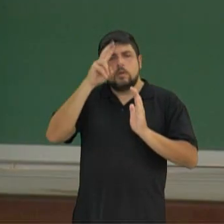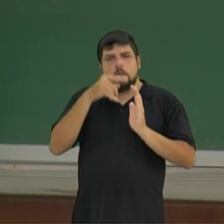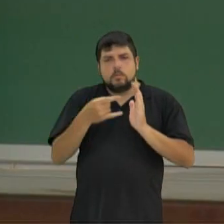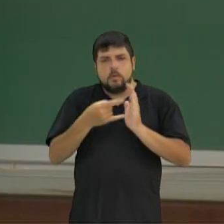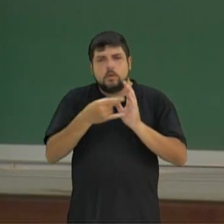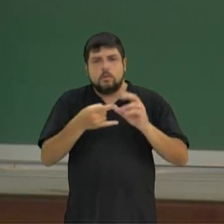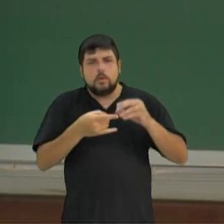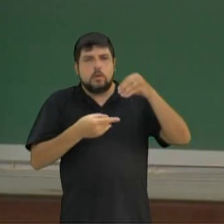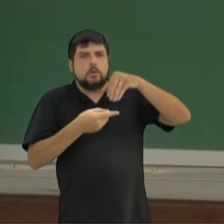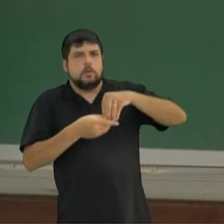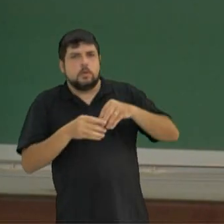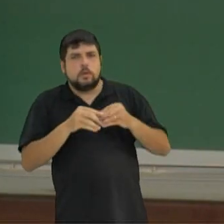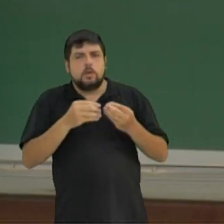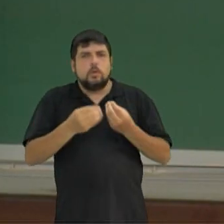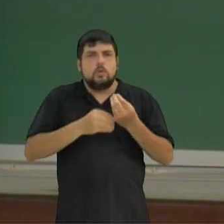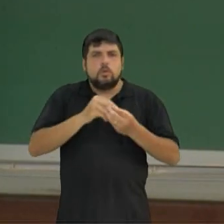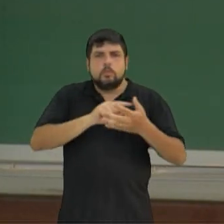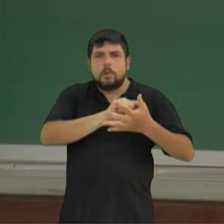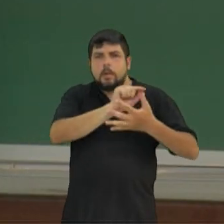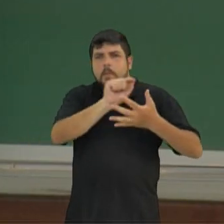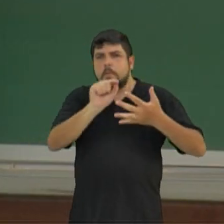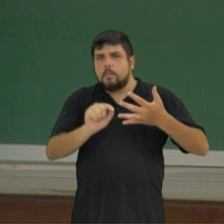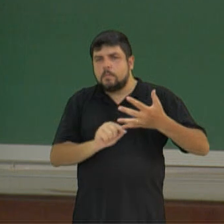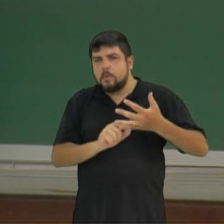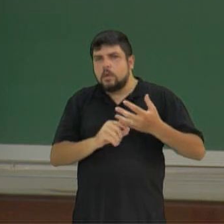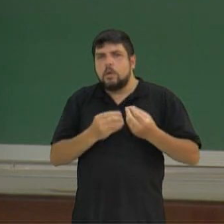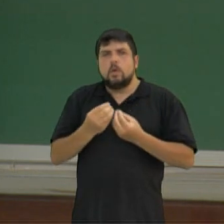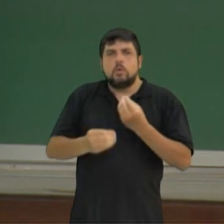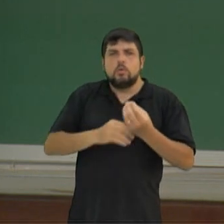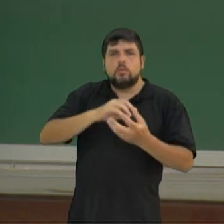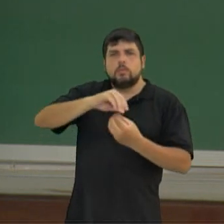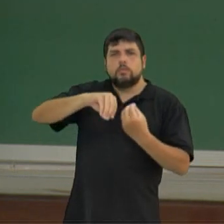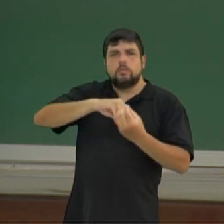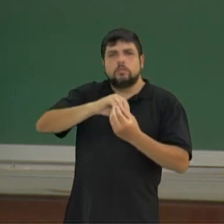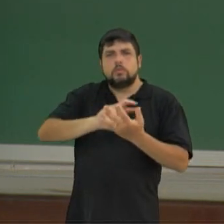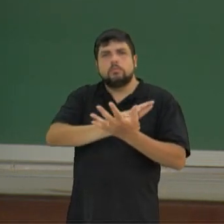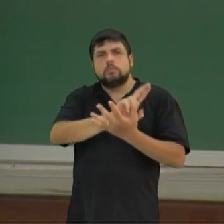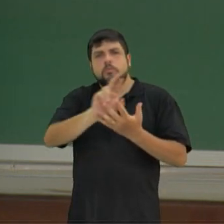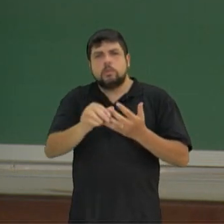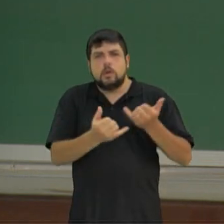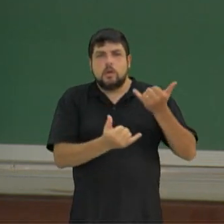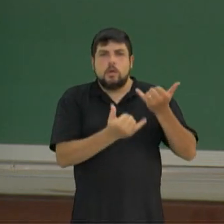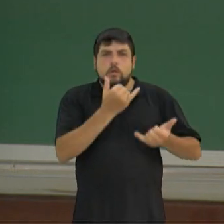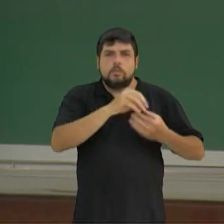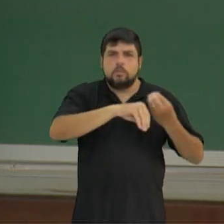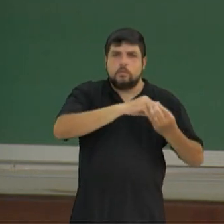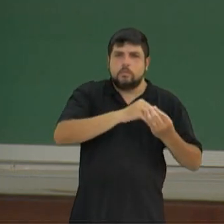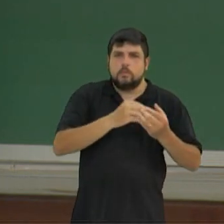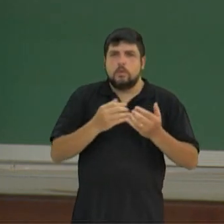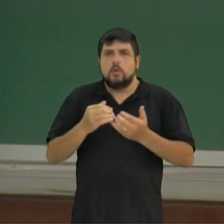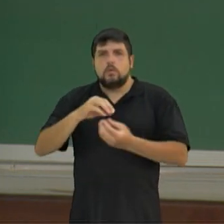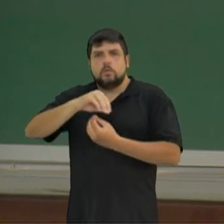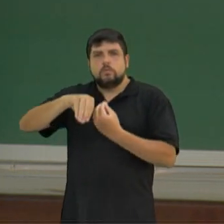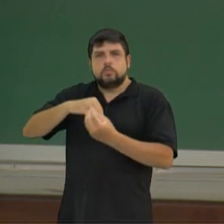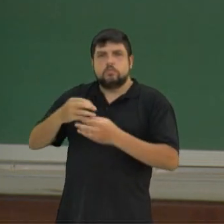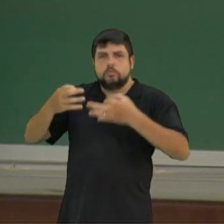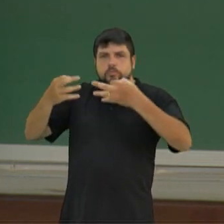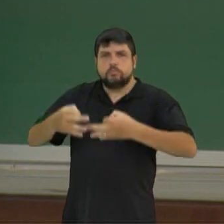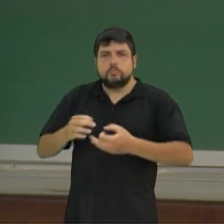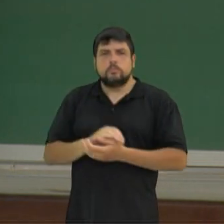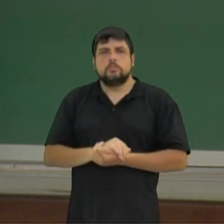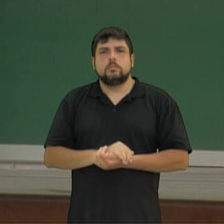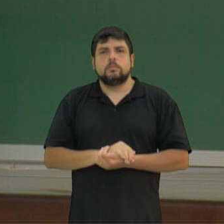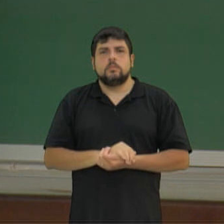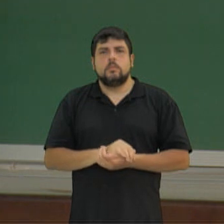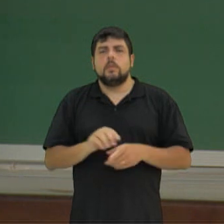que fazem parte dessa pilha e como a gente escreve as reações de semi-reação e a reação global da pilha. Falamos também um pouquinho